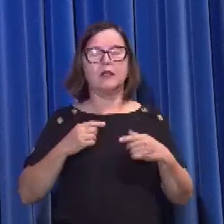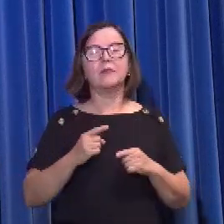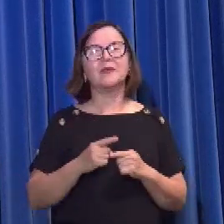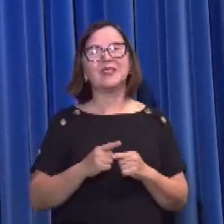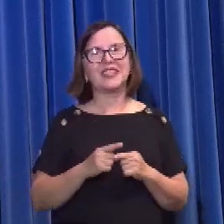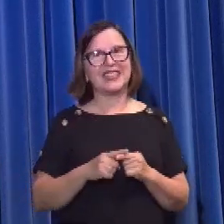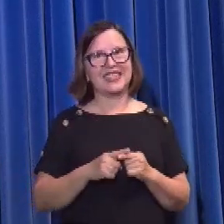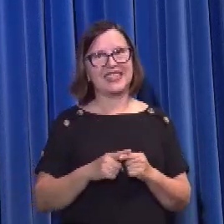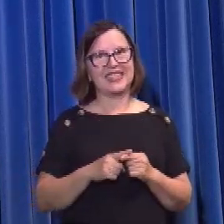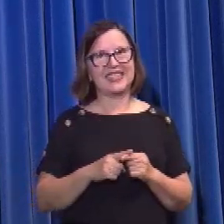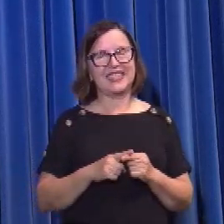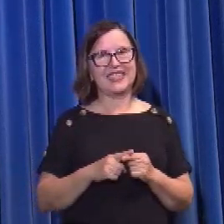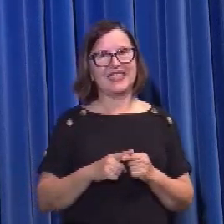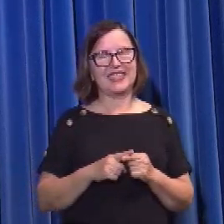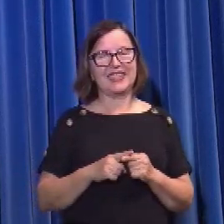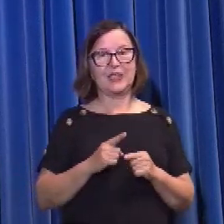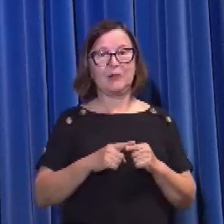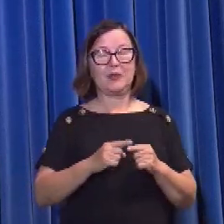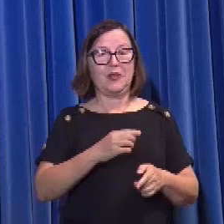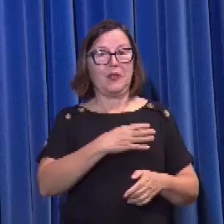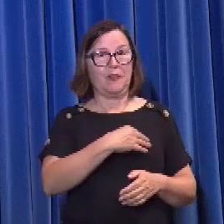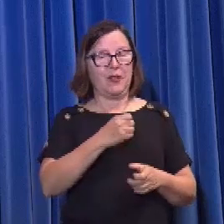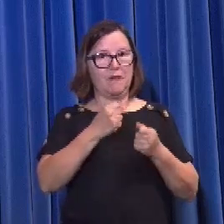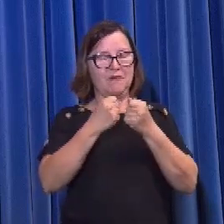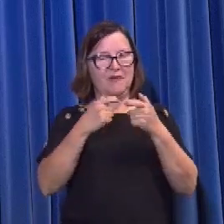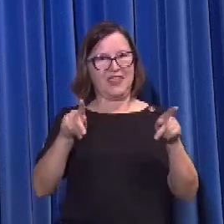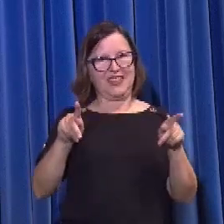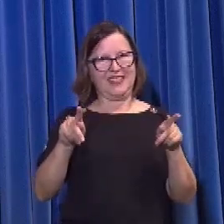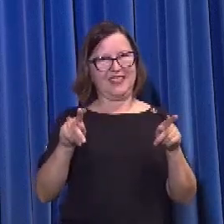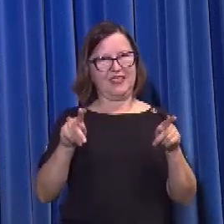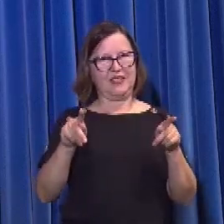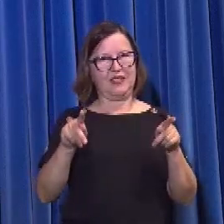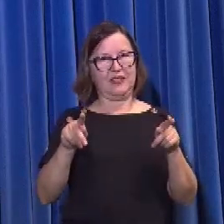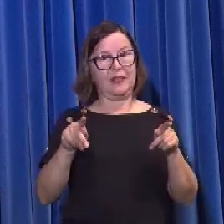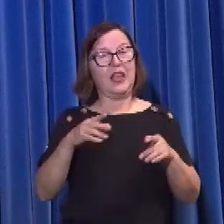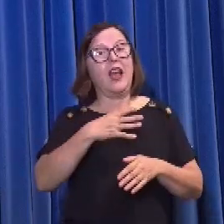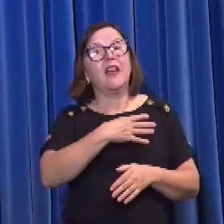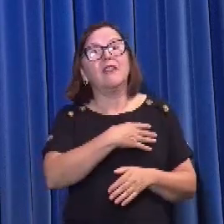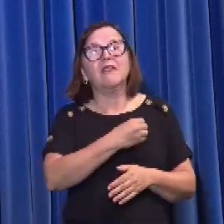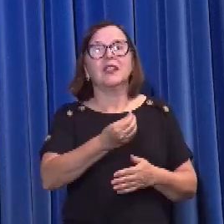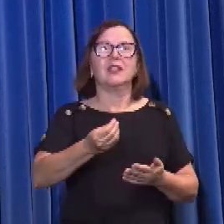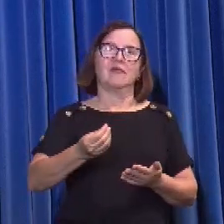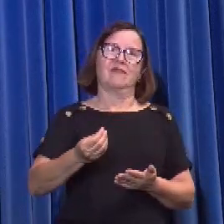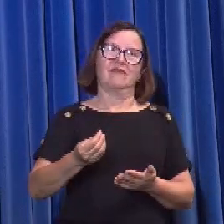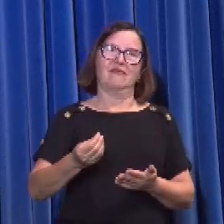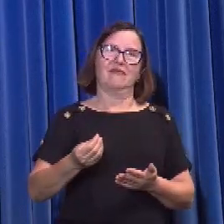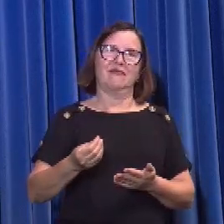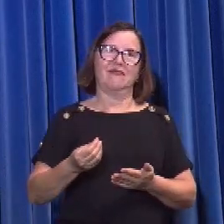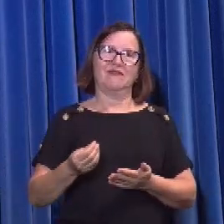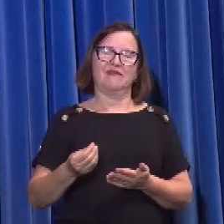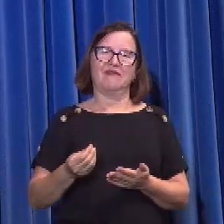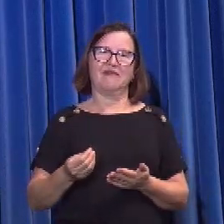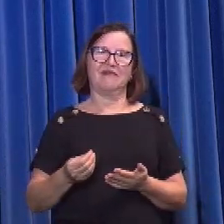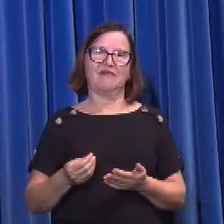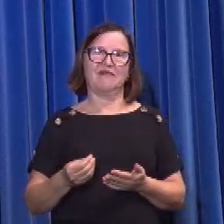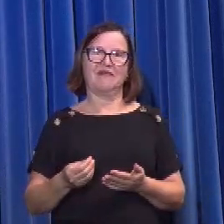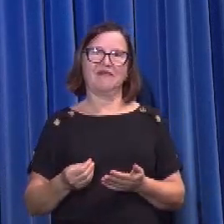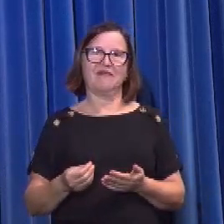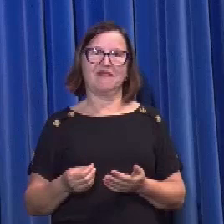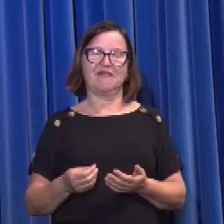quê? Porque o filho pródigo era filho. E é essa a